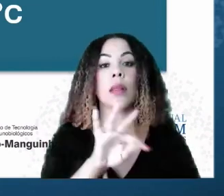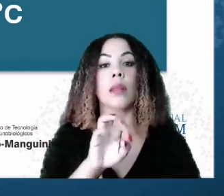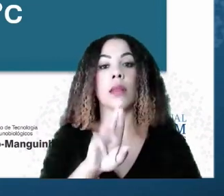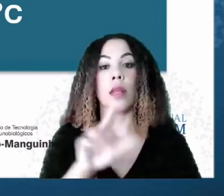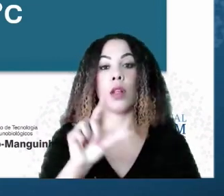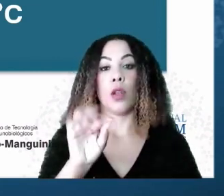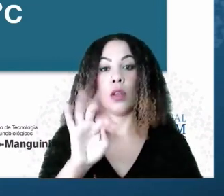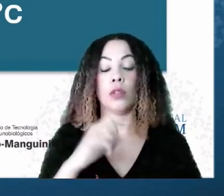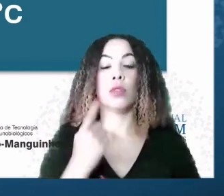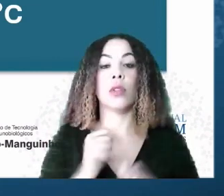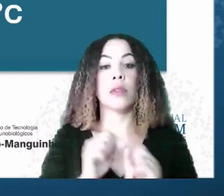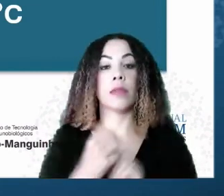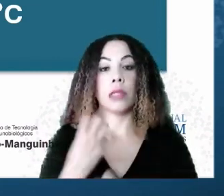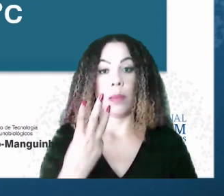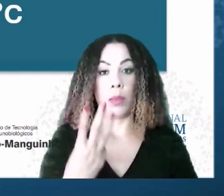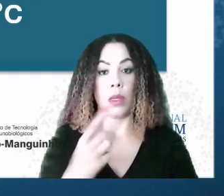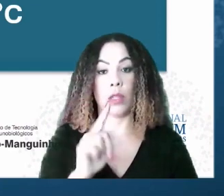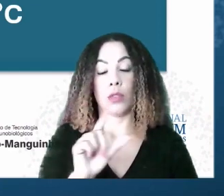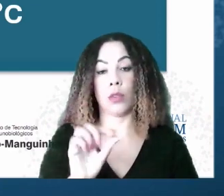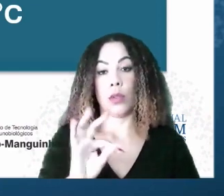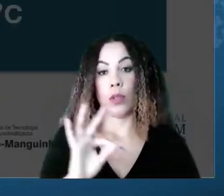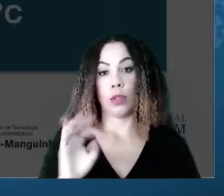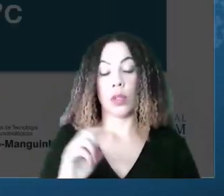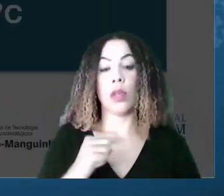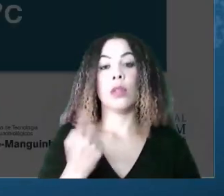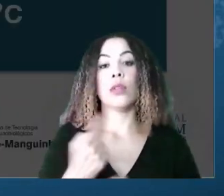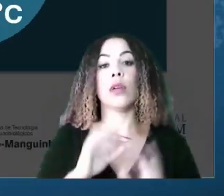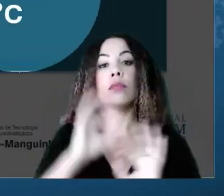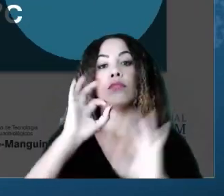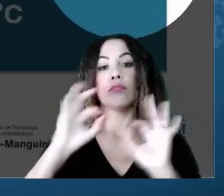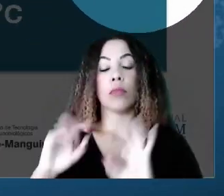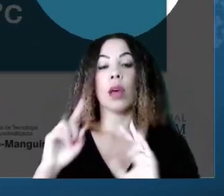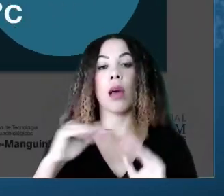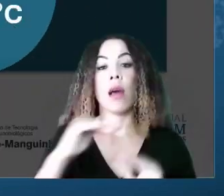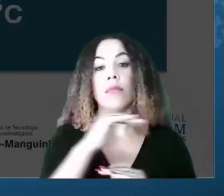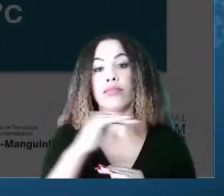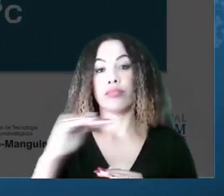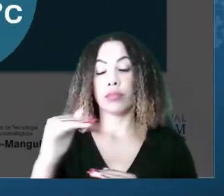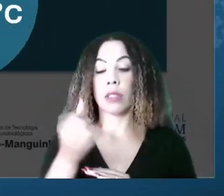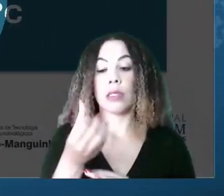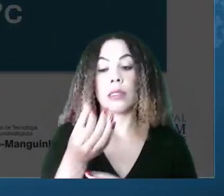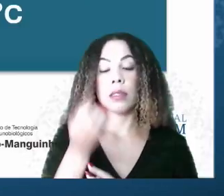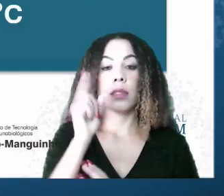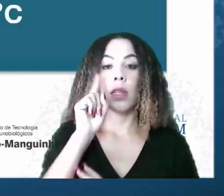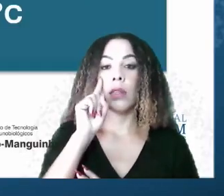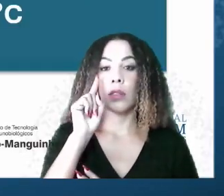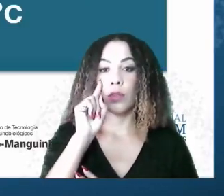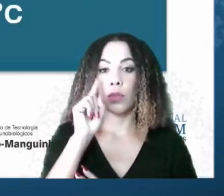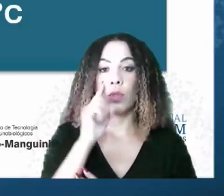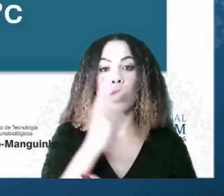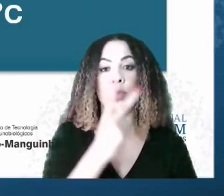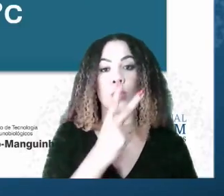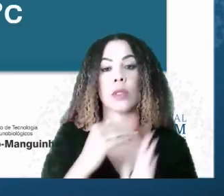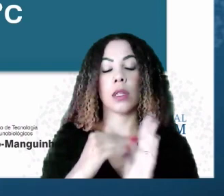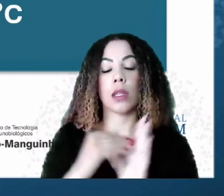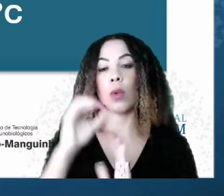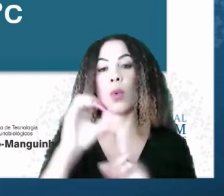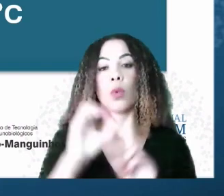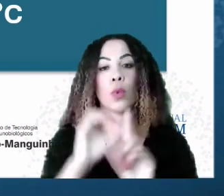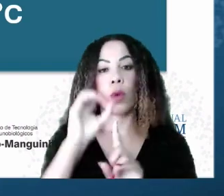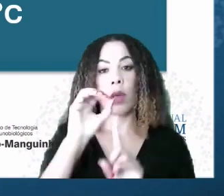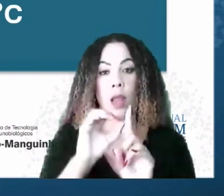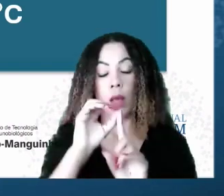lotes, e a nossa formulação é estável por 60 dias, de 2 a 8 graus e a menos 30